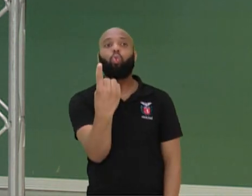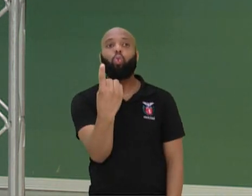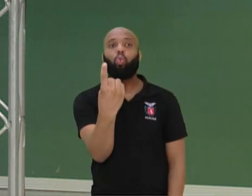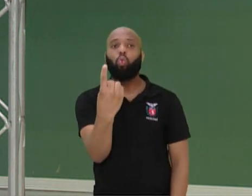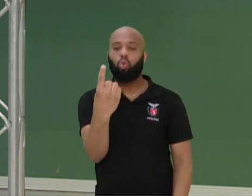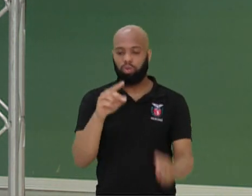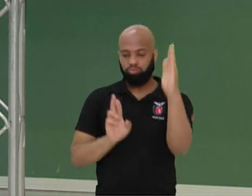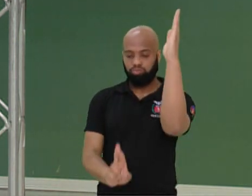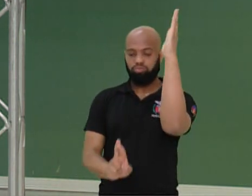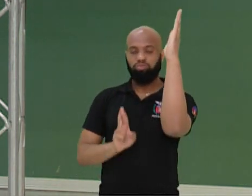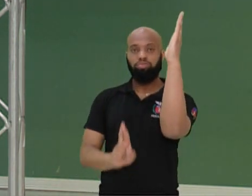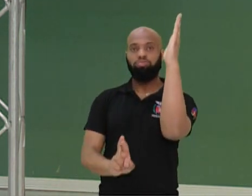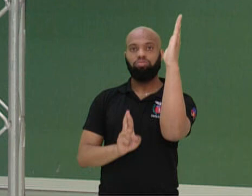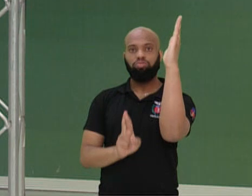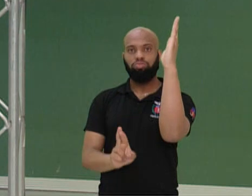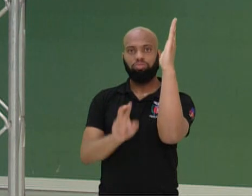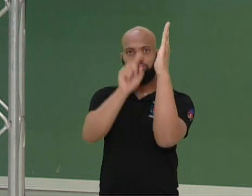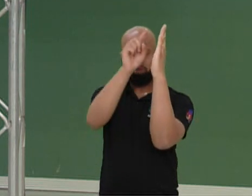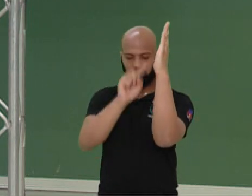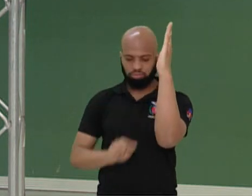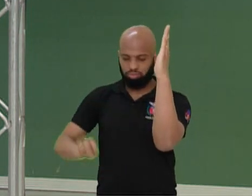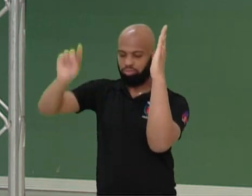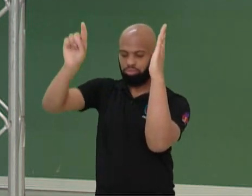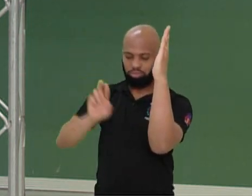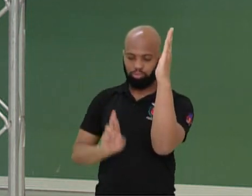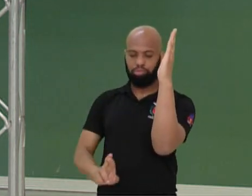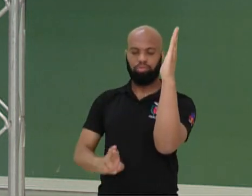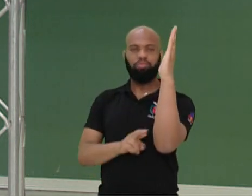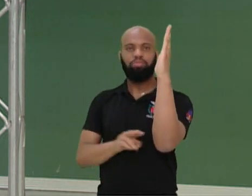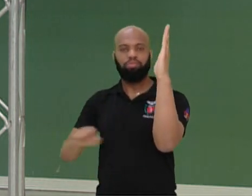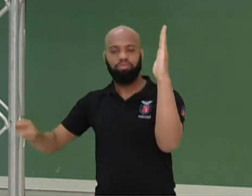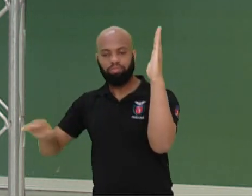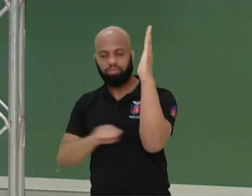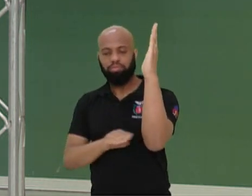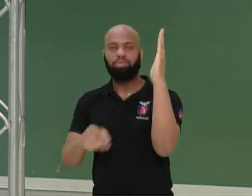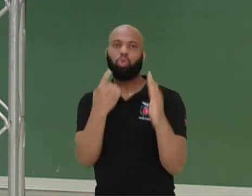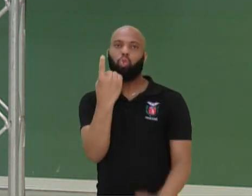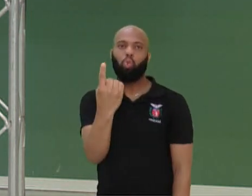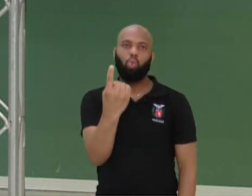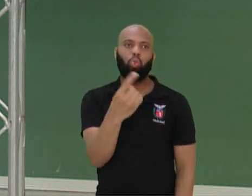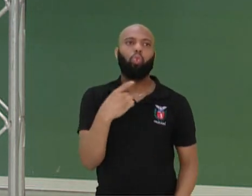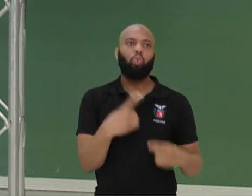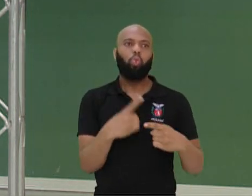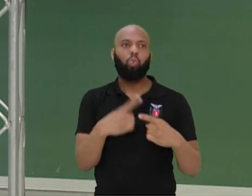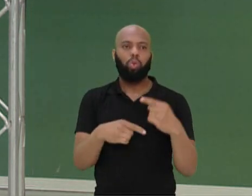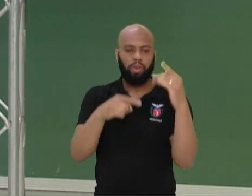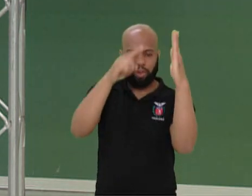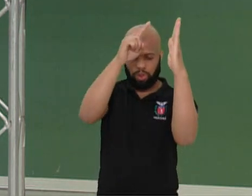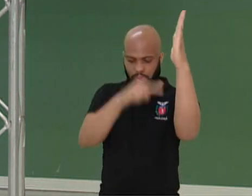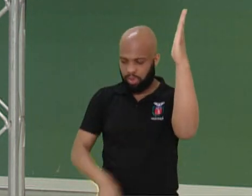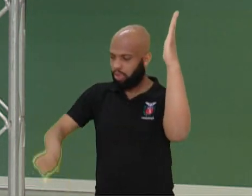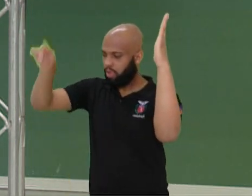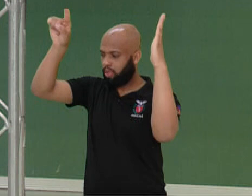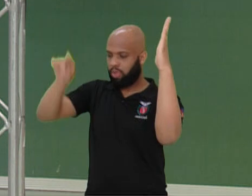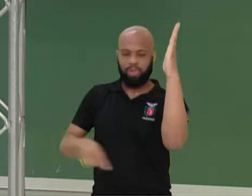só toca. O eixo x está aqui, ele só toca o eixo x. Ele não chega a cruzar o eixo x. Ele toca o eixo x e já